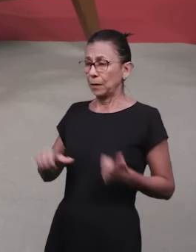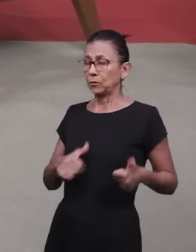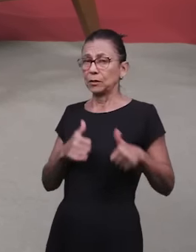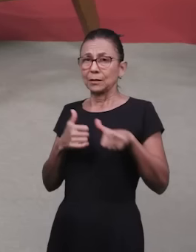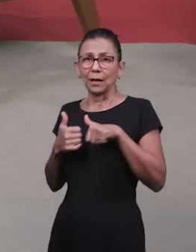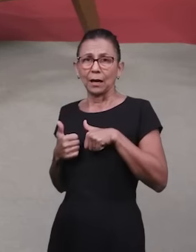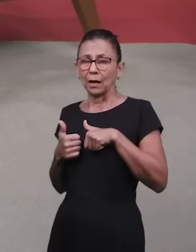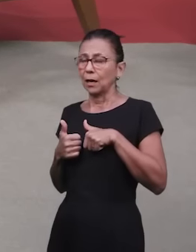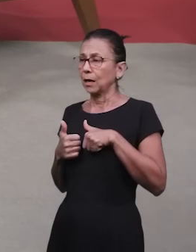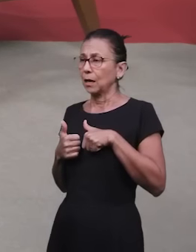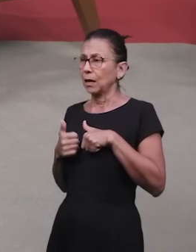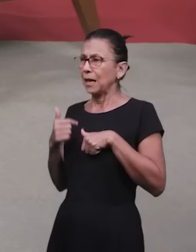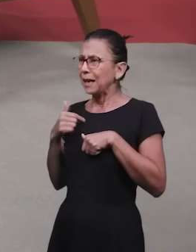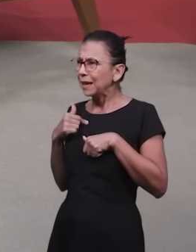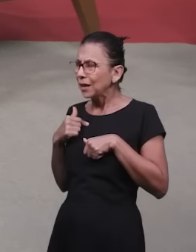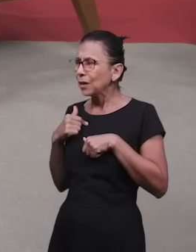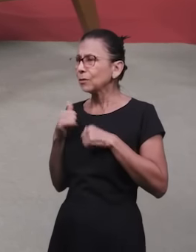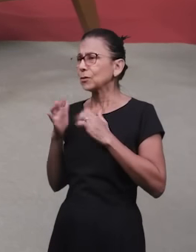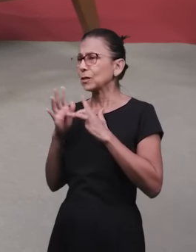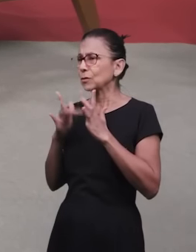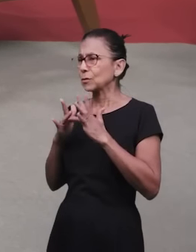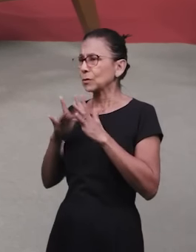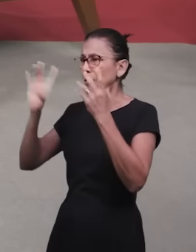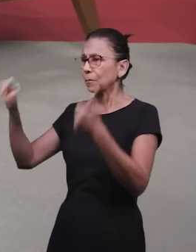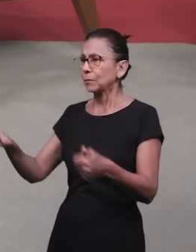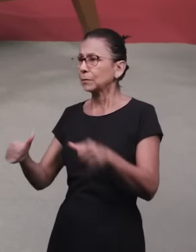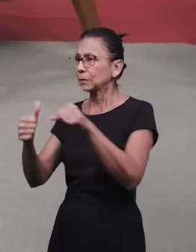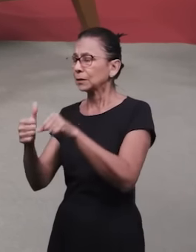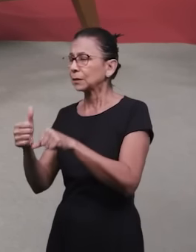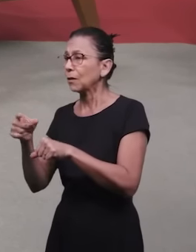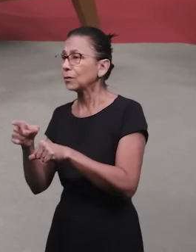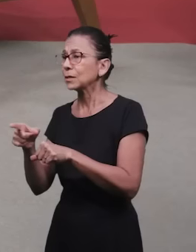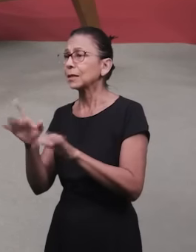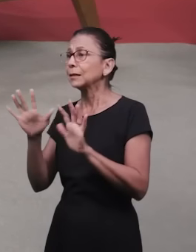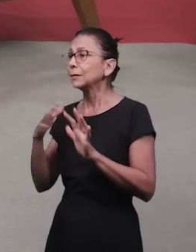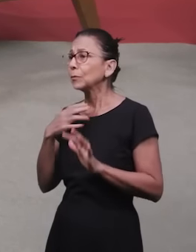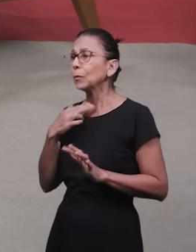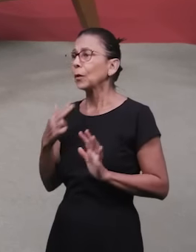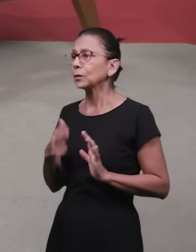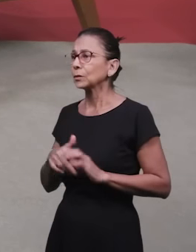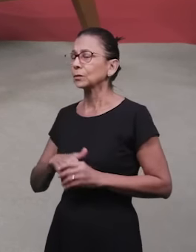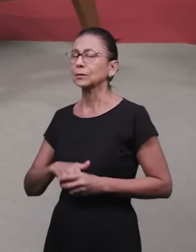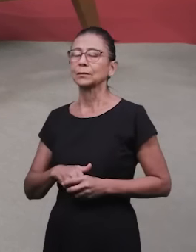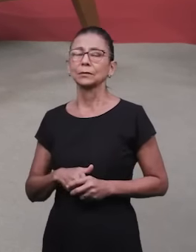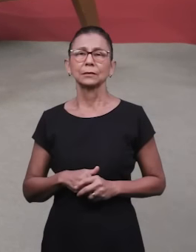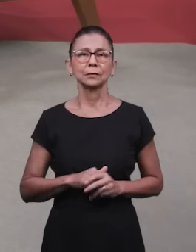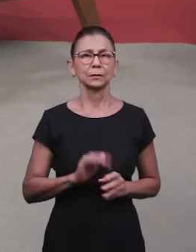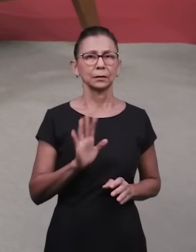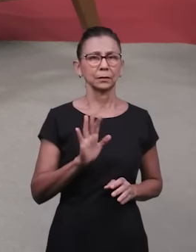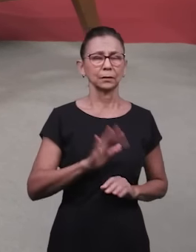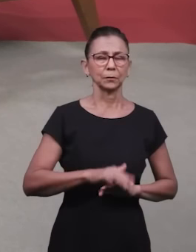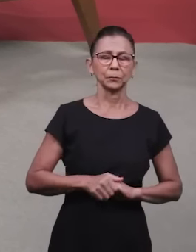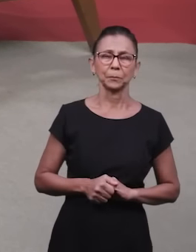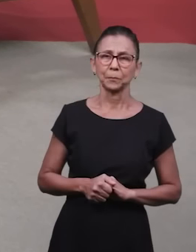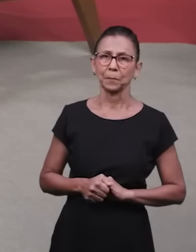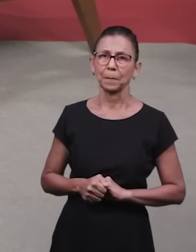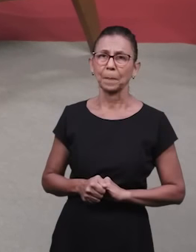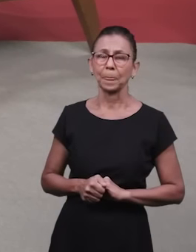igreja. A igreja... Ele se torna a principal referência da igreja. Da igreja, porque a igreja é corpo de Cristo. Tá, é tudo bem. Mesmo.